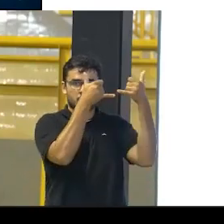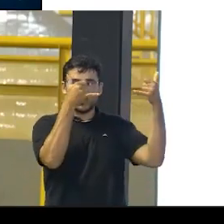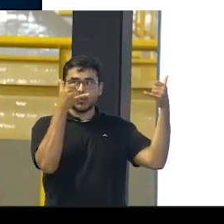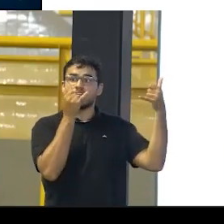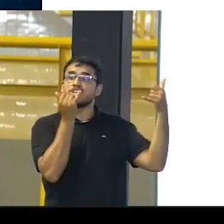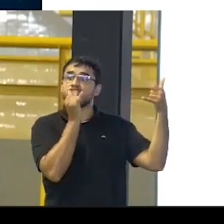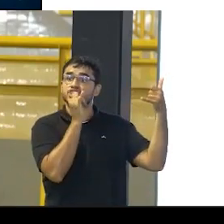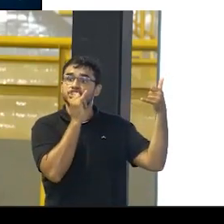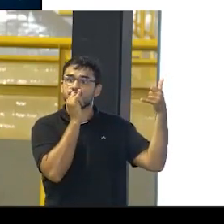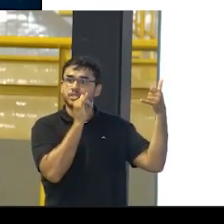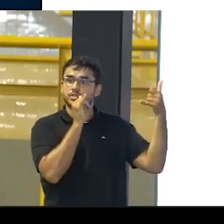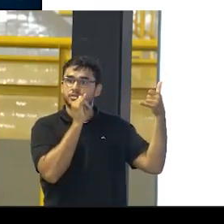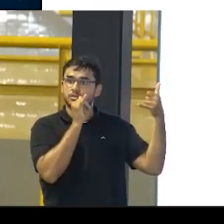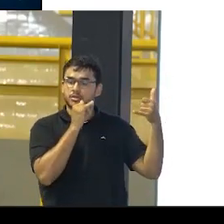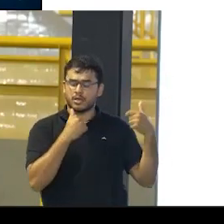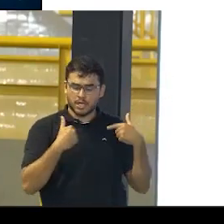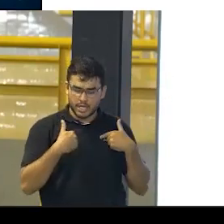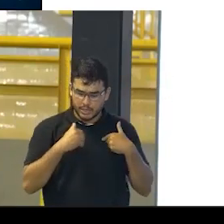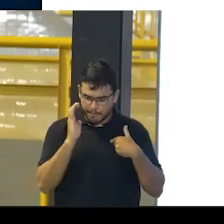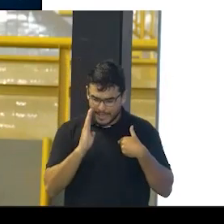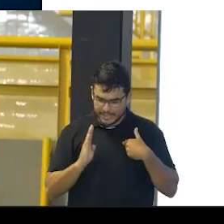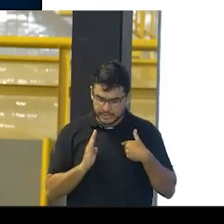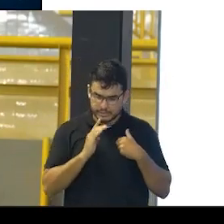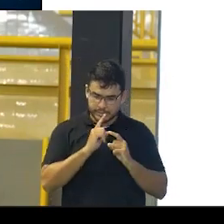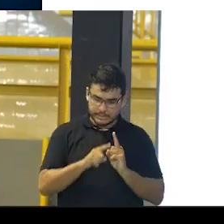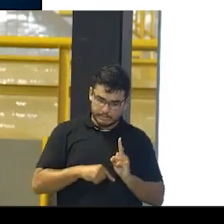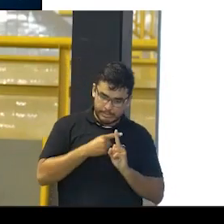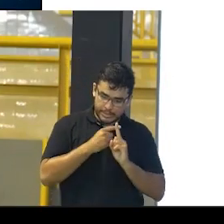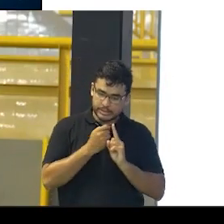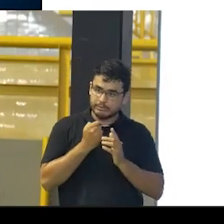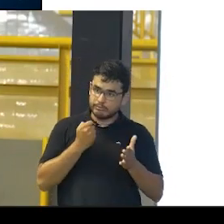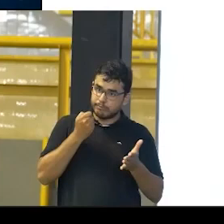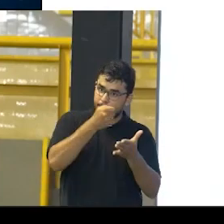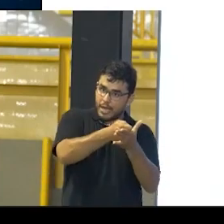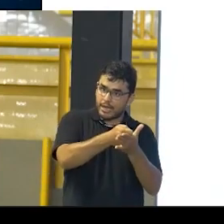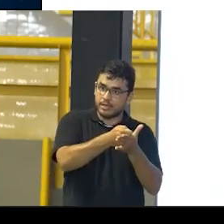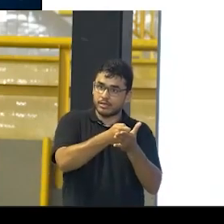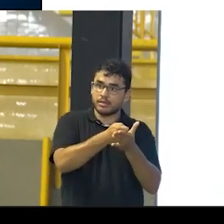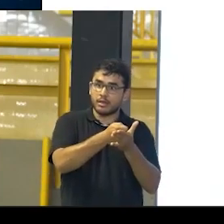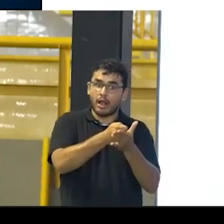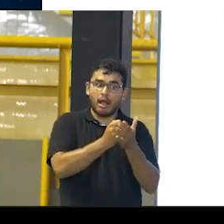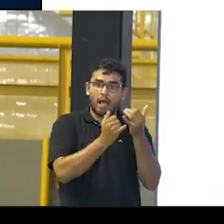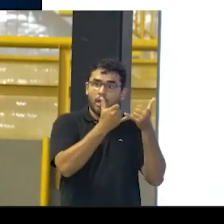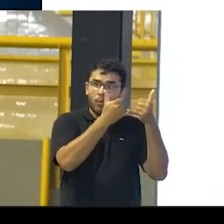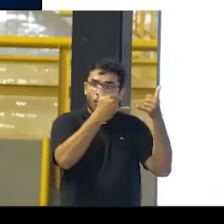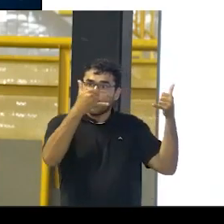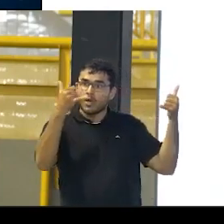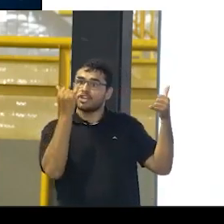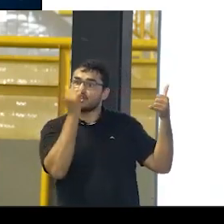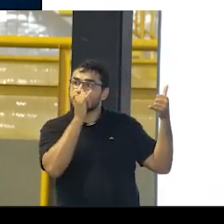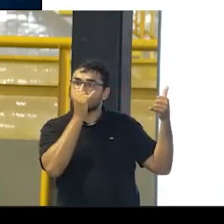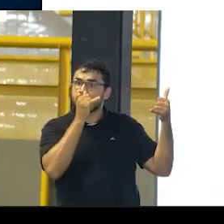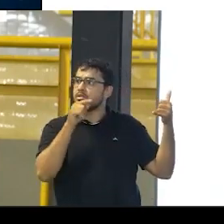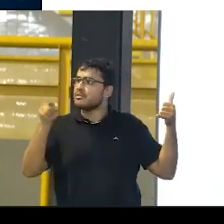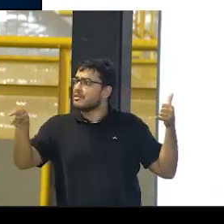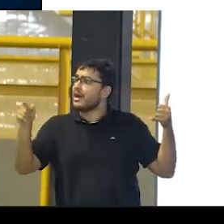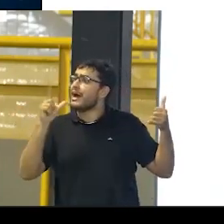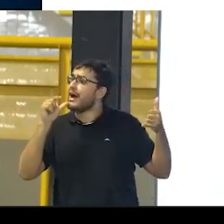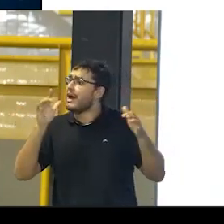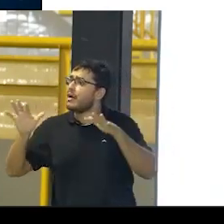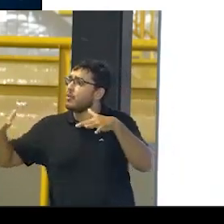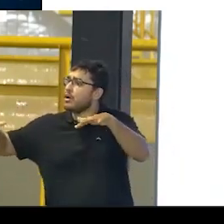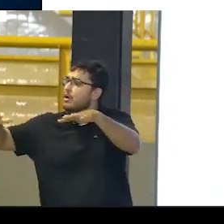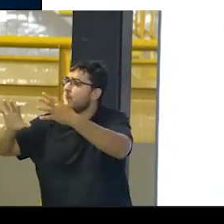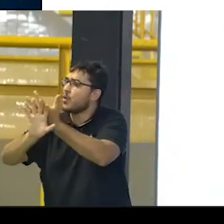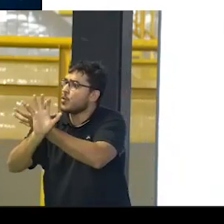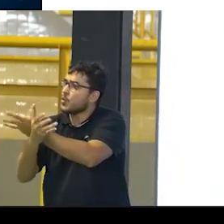Bandeira vermelha. A tarifa vai lá para cima. Ou seja, não tem como você não fornecer energia.